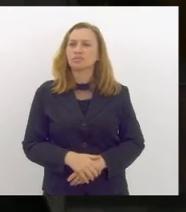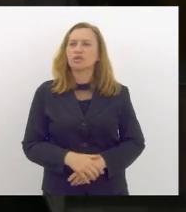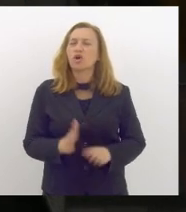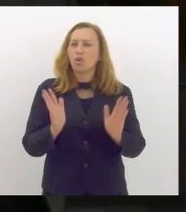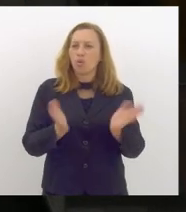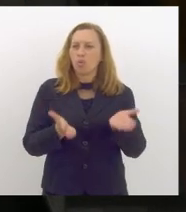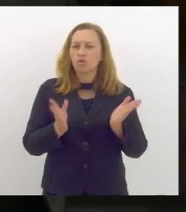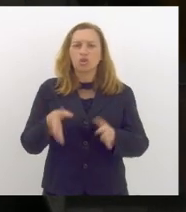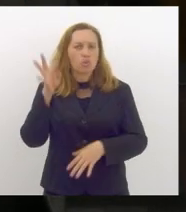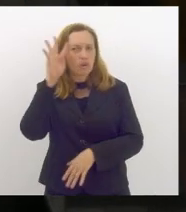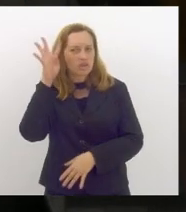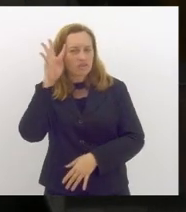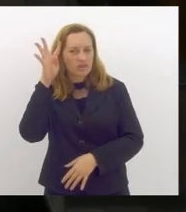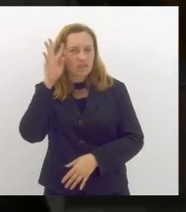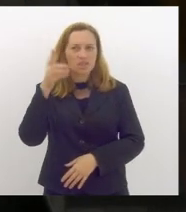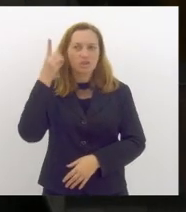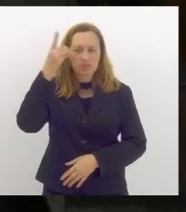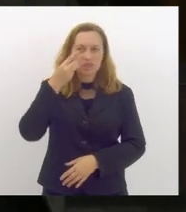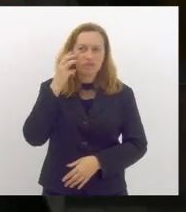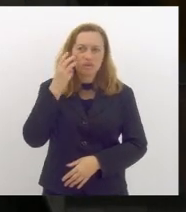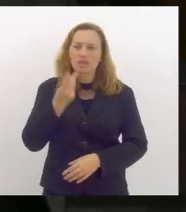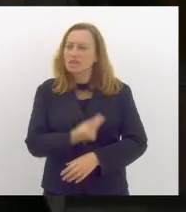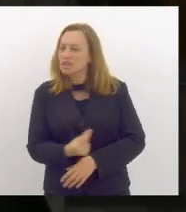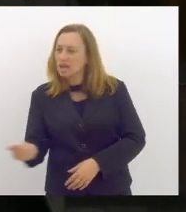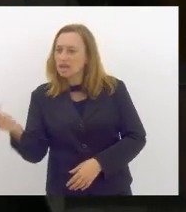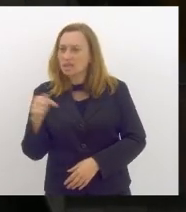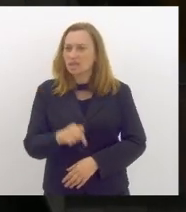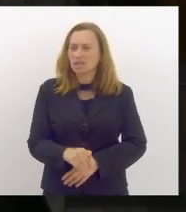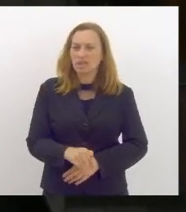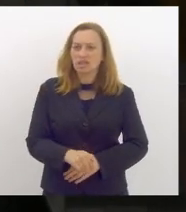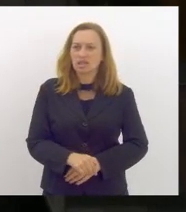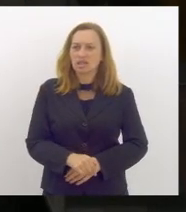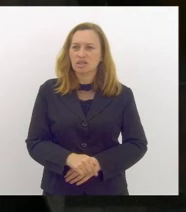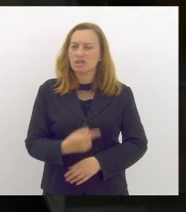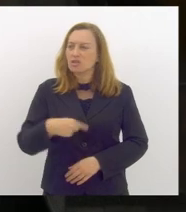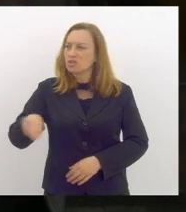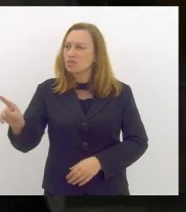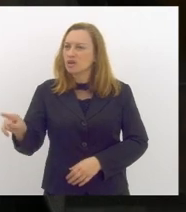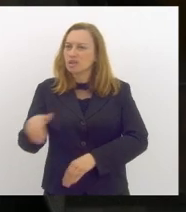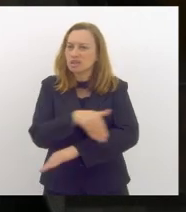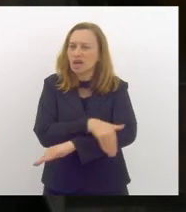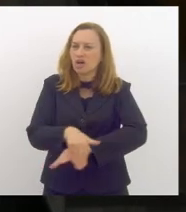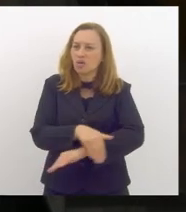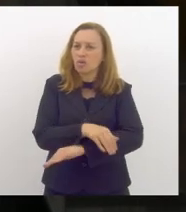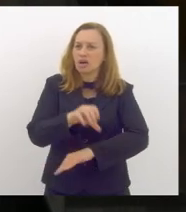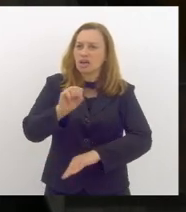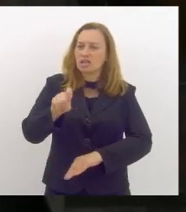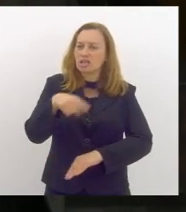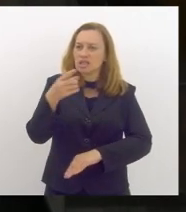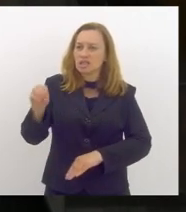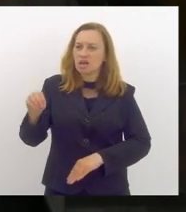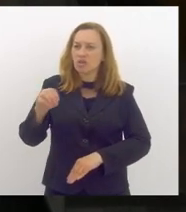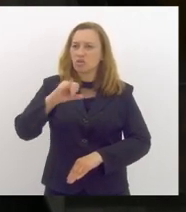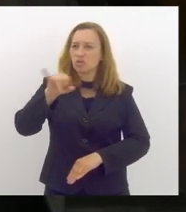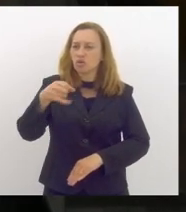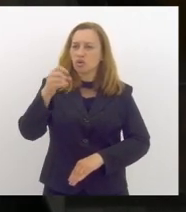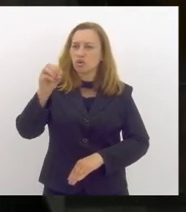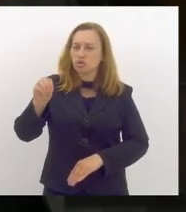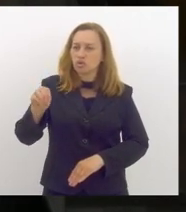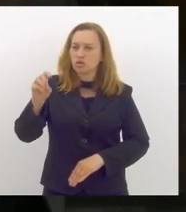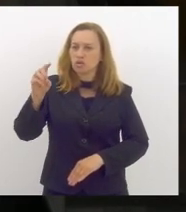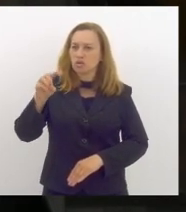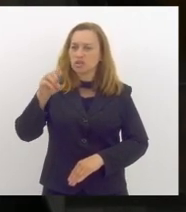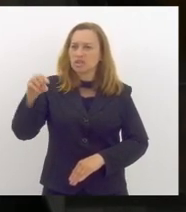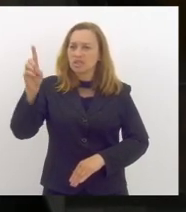quarta-feira deputados waldeck se a gente sai daqui e for ali na rua São José na igreja de São José